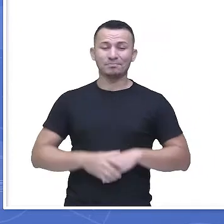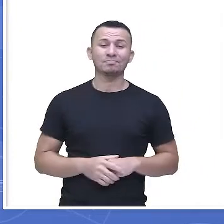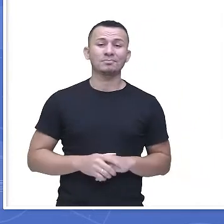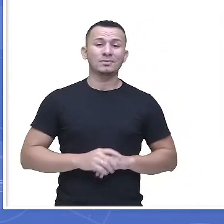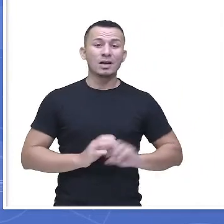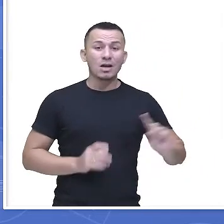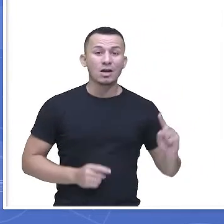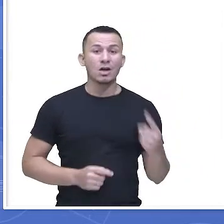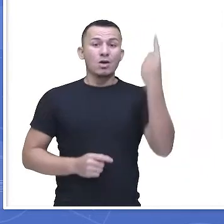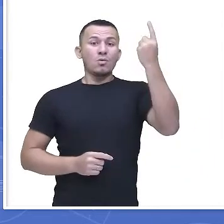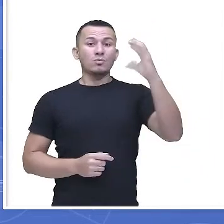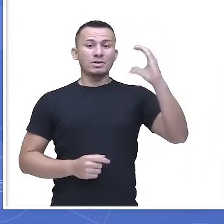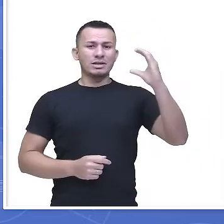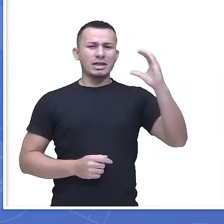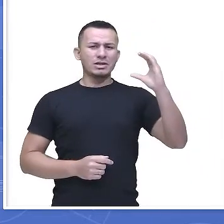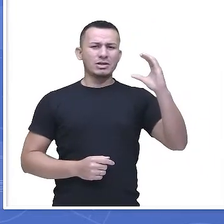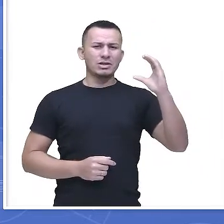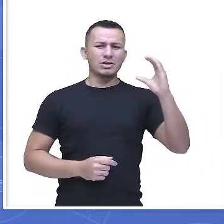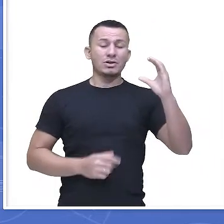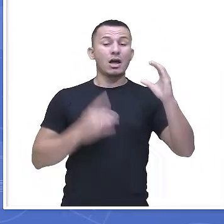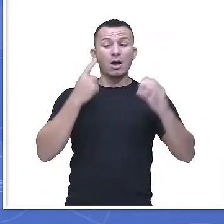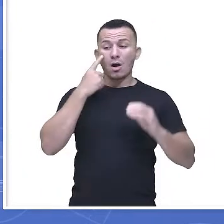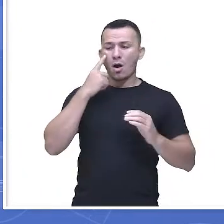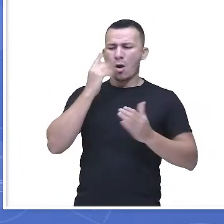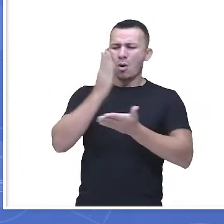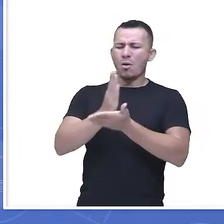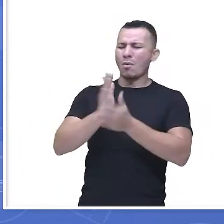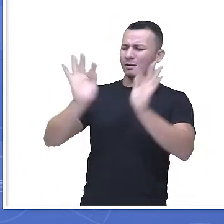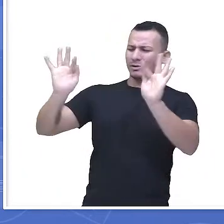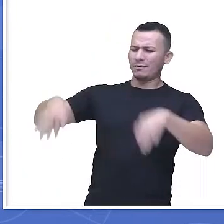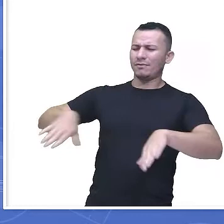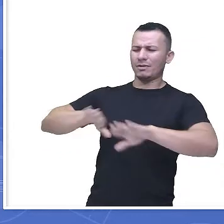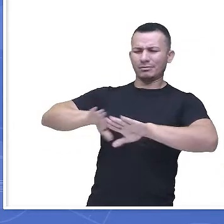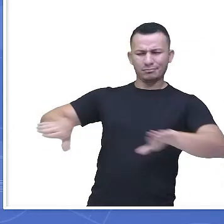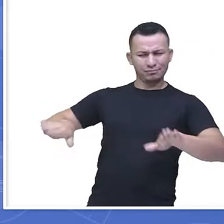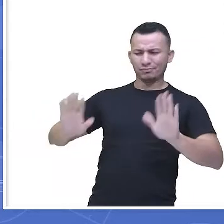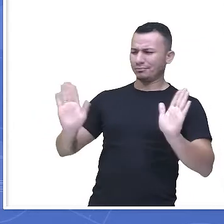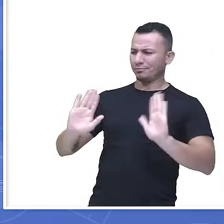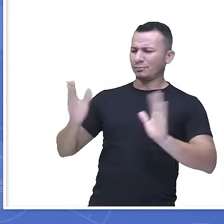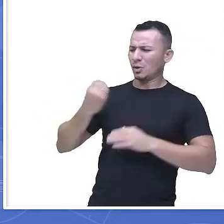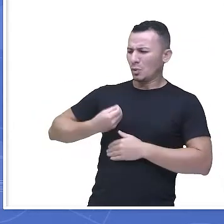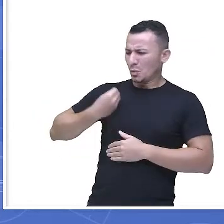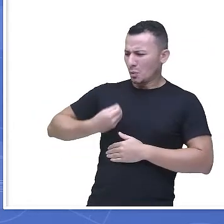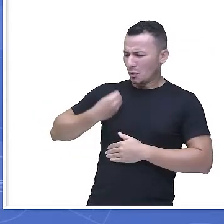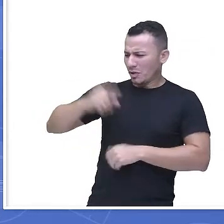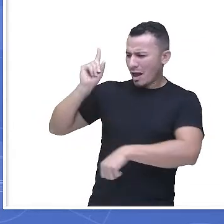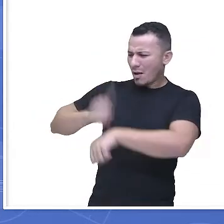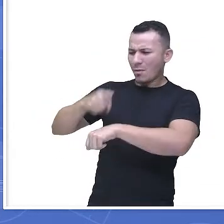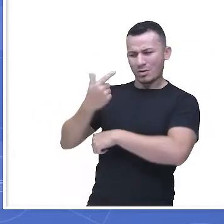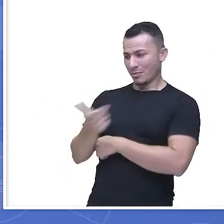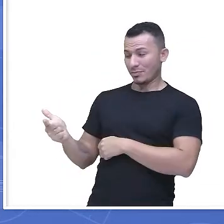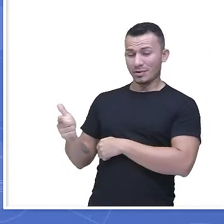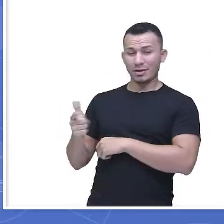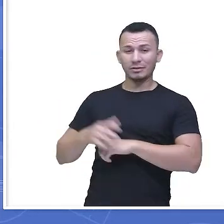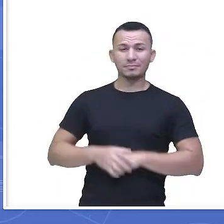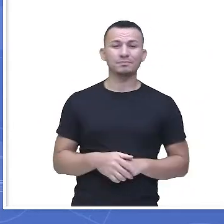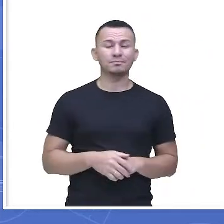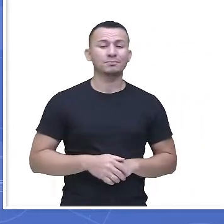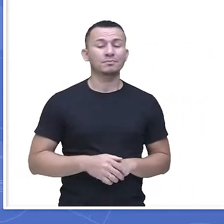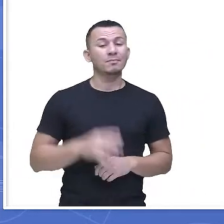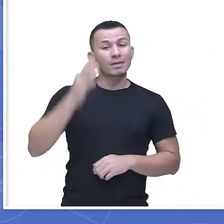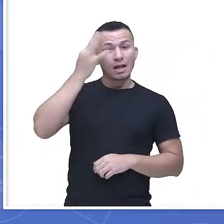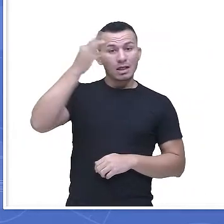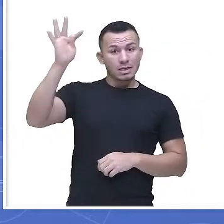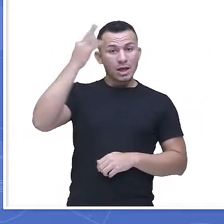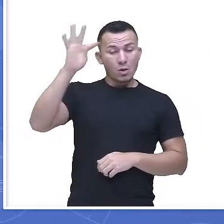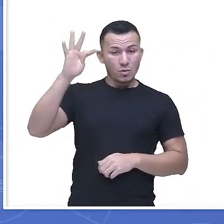que acabou com essa discussão e disse, esquece essa lei de abiogênese que não existe vida espontânea. A teoria válida